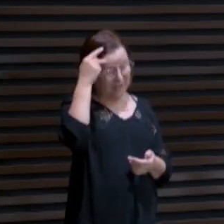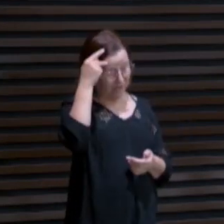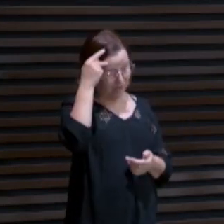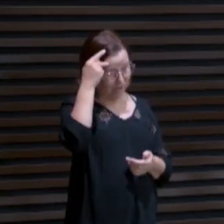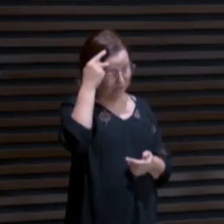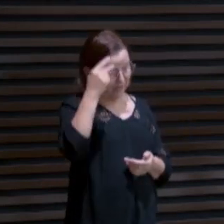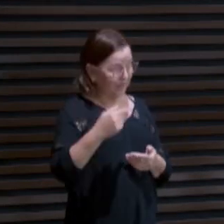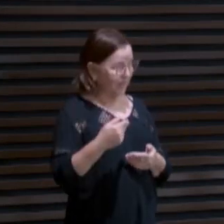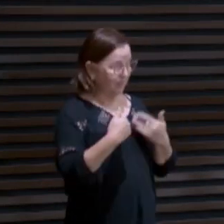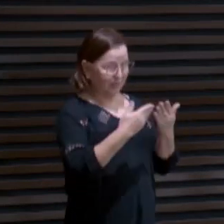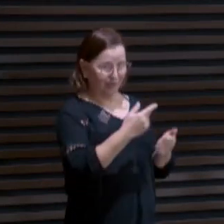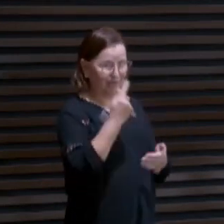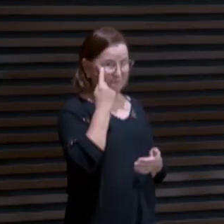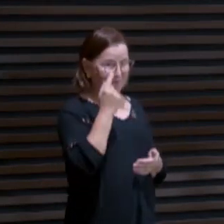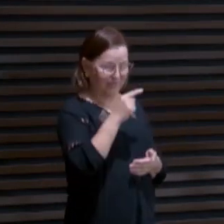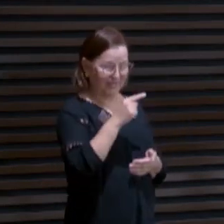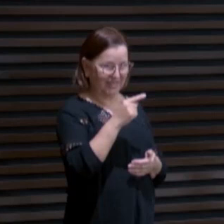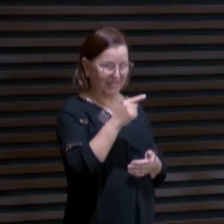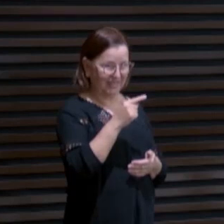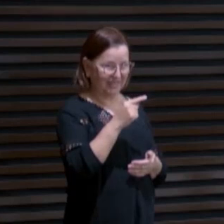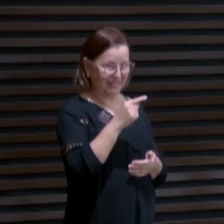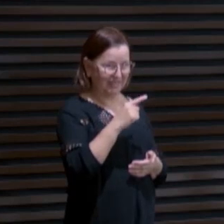tem maior problema do que você.